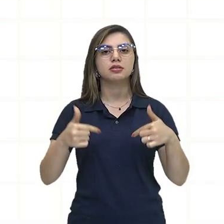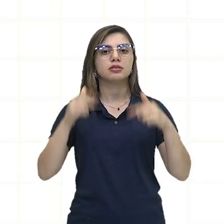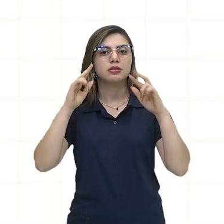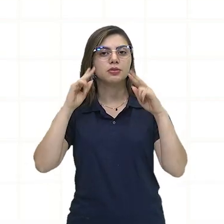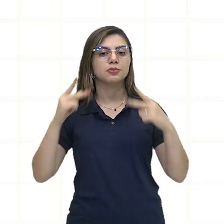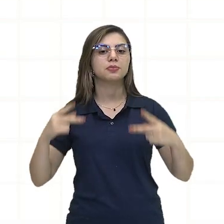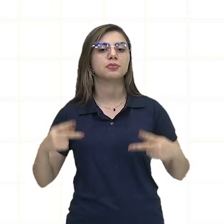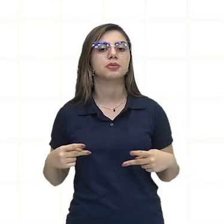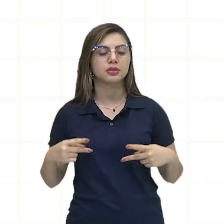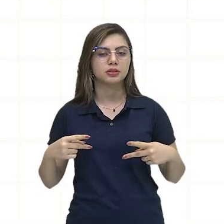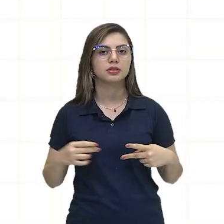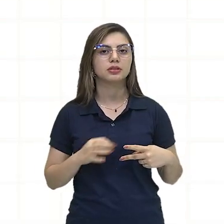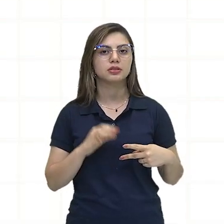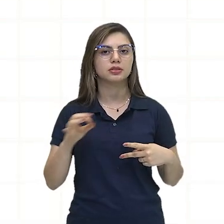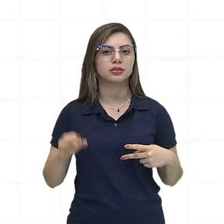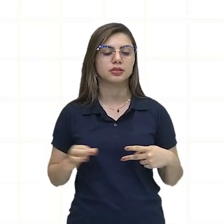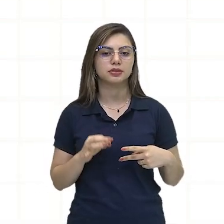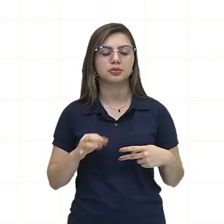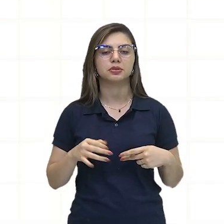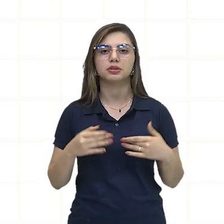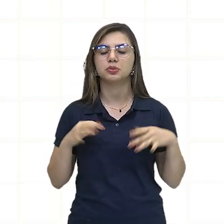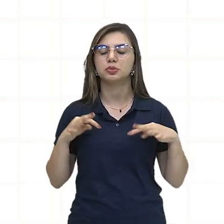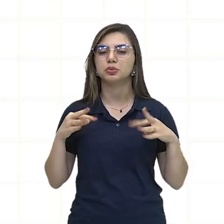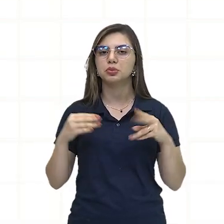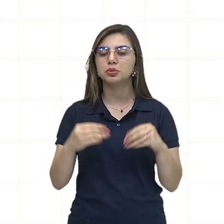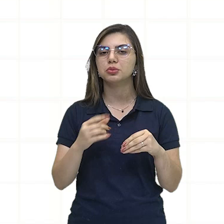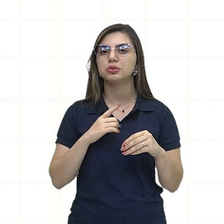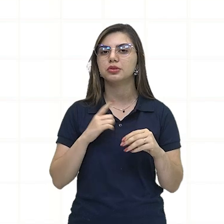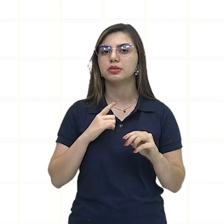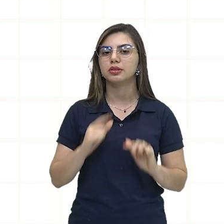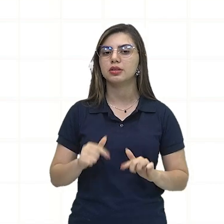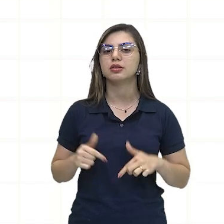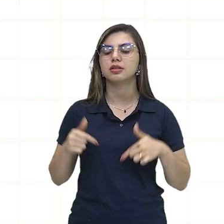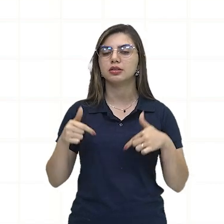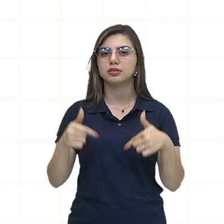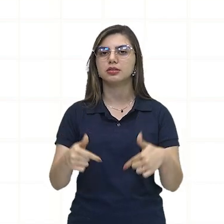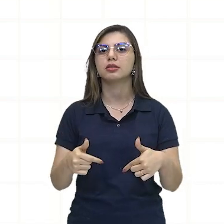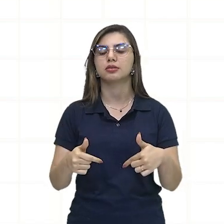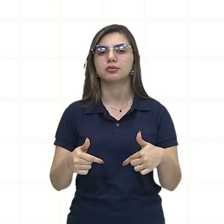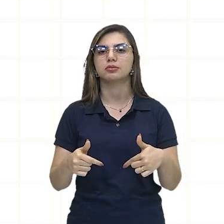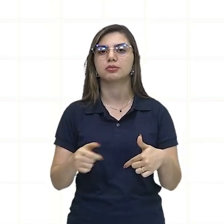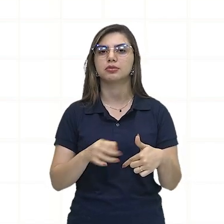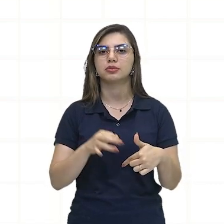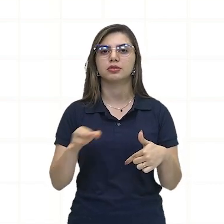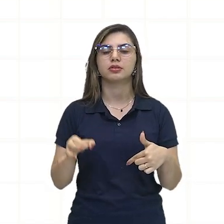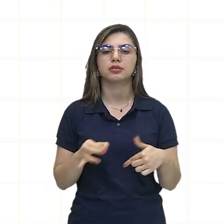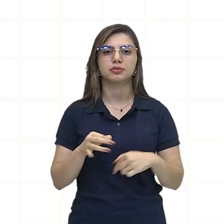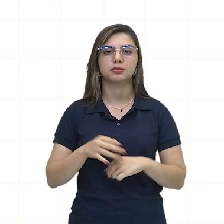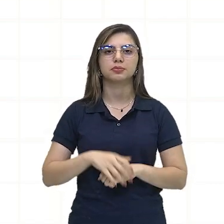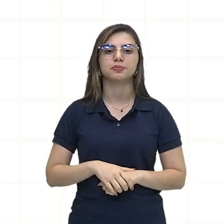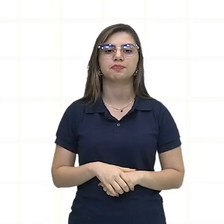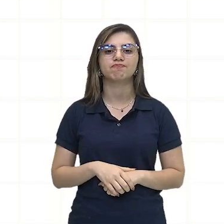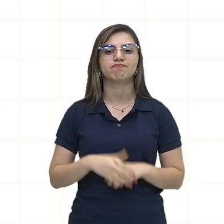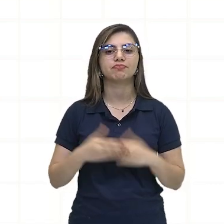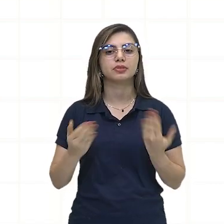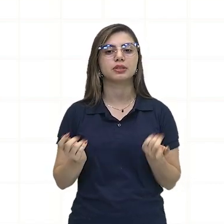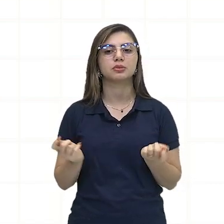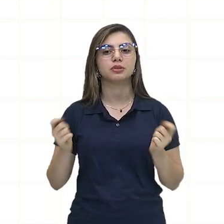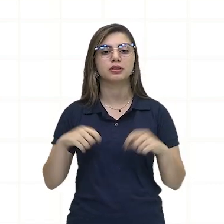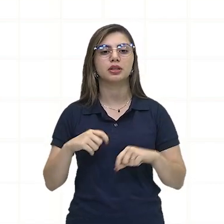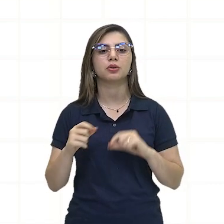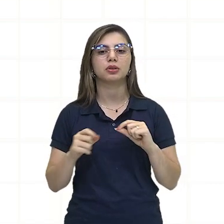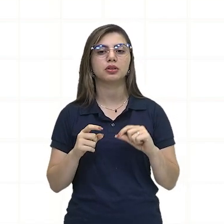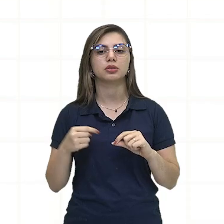a questão da atividade prática, ou seja, daquilo que a gente realmente executa, daquilo que a gente realiza. Então, permitindo